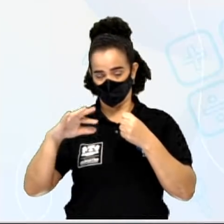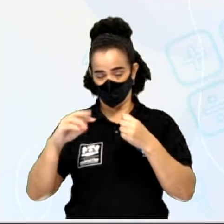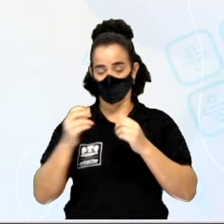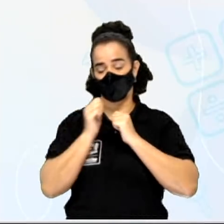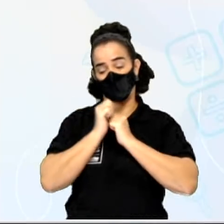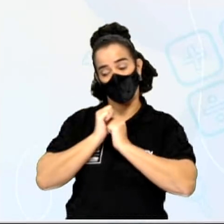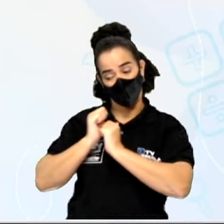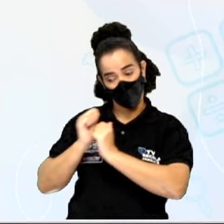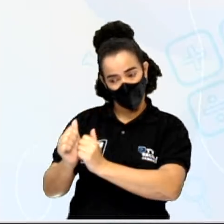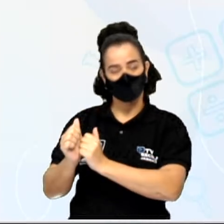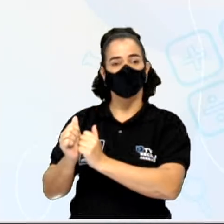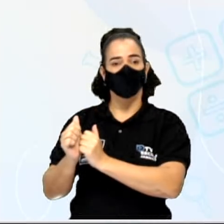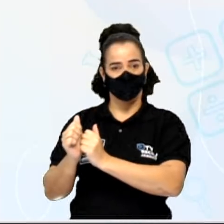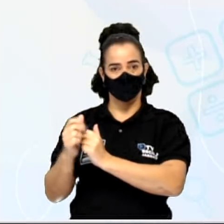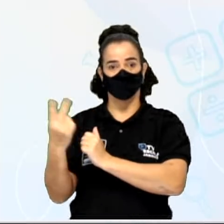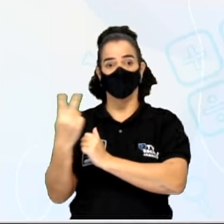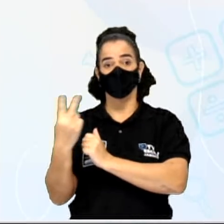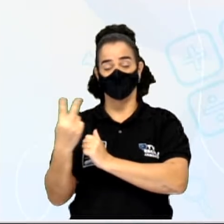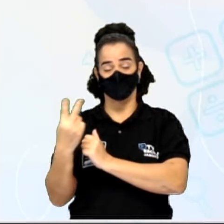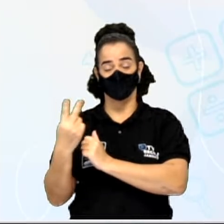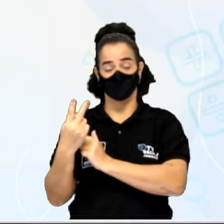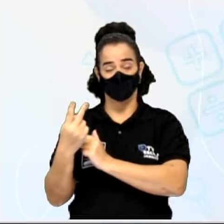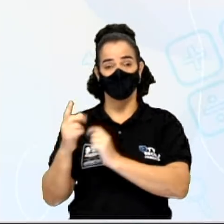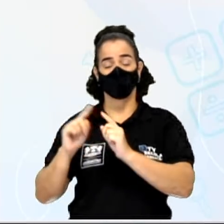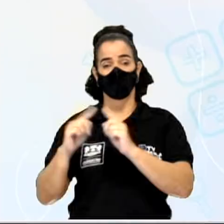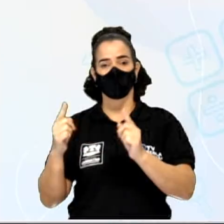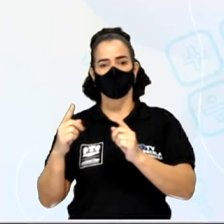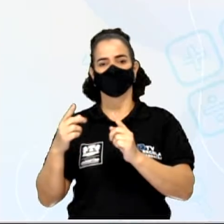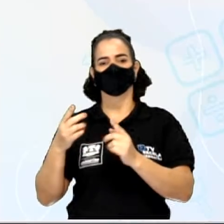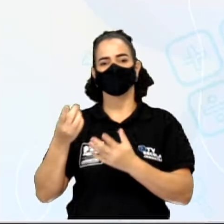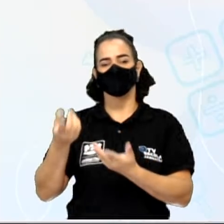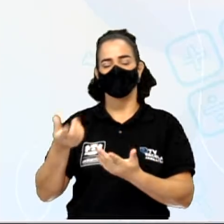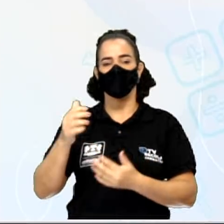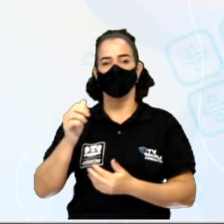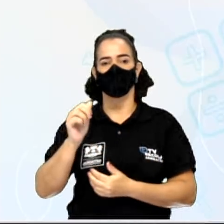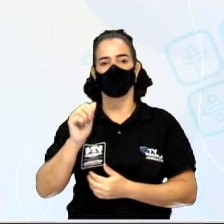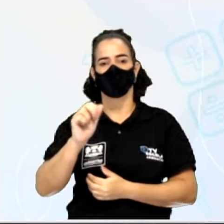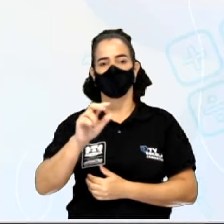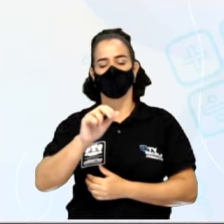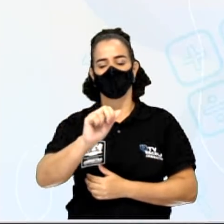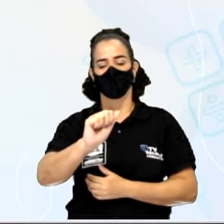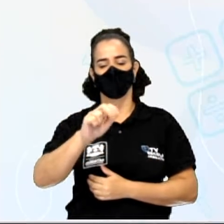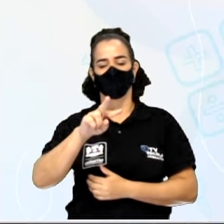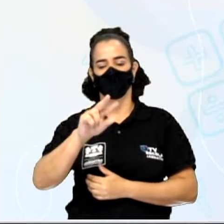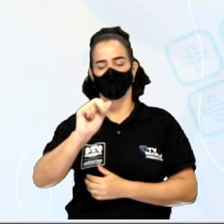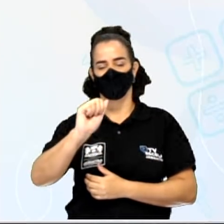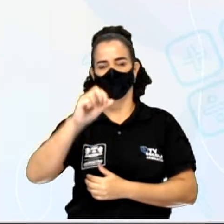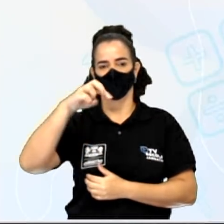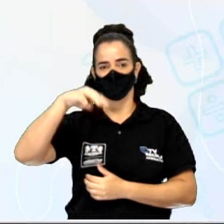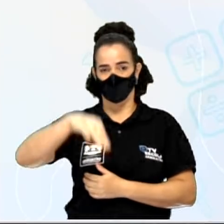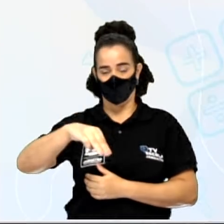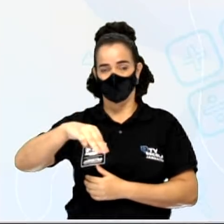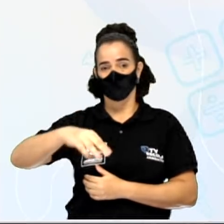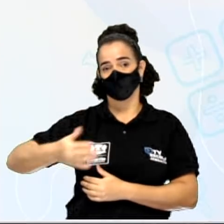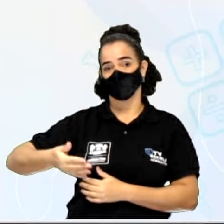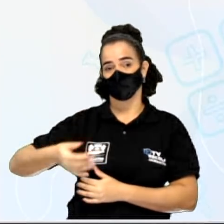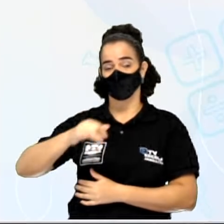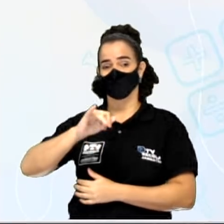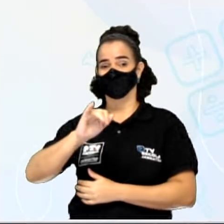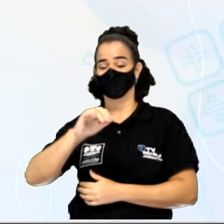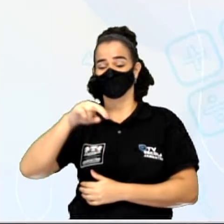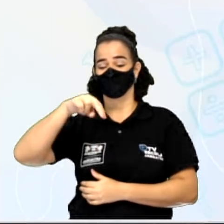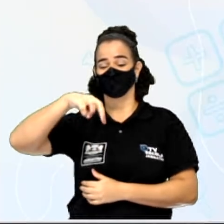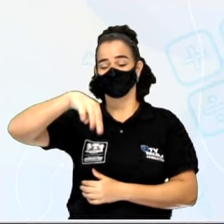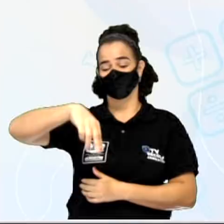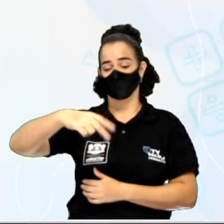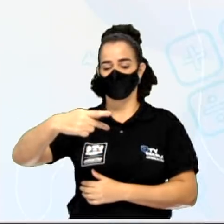casos. Mas aqui eu estou usando acompanhavam. Então, essa terminação avam, ela dá a ideia de pretérito imperfeito, ou seja, uma